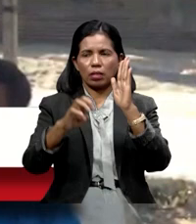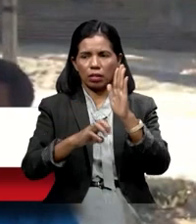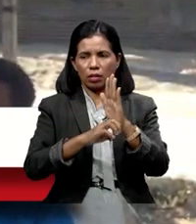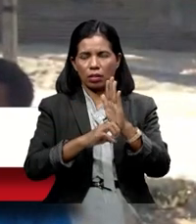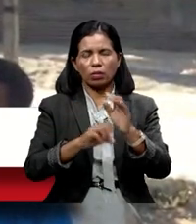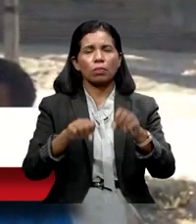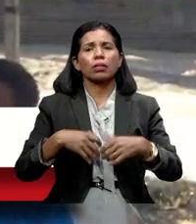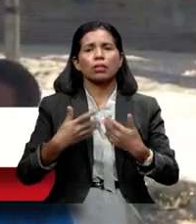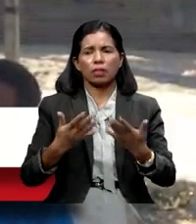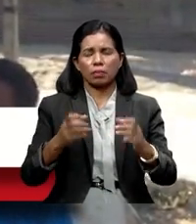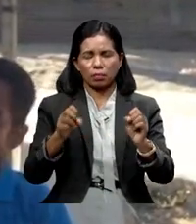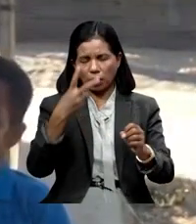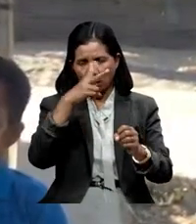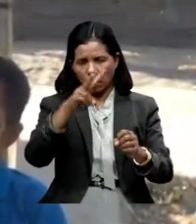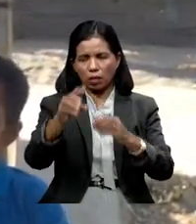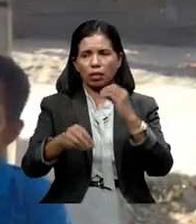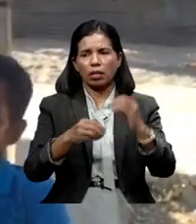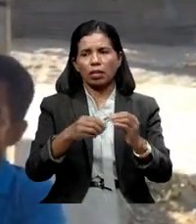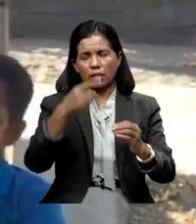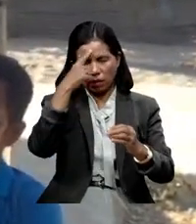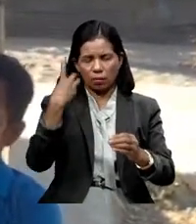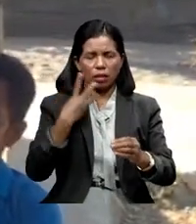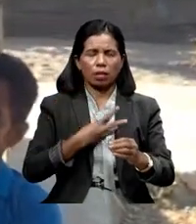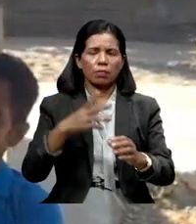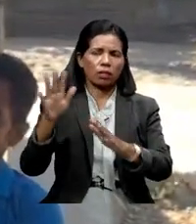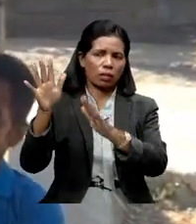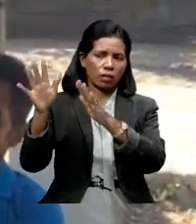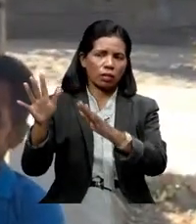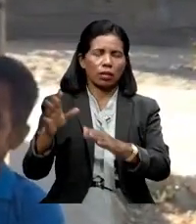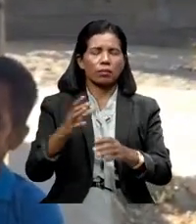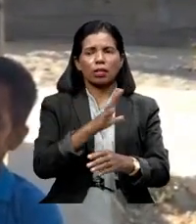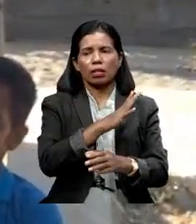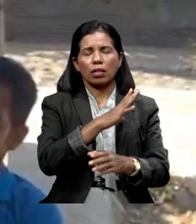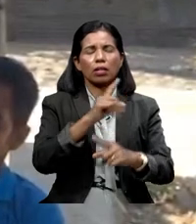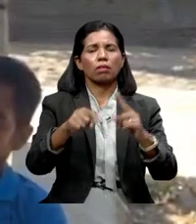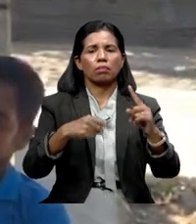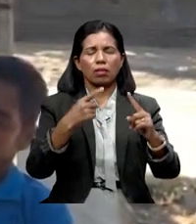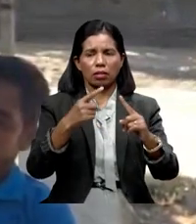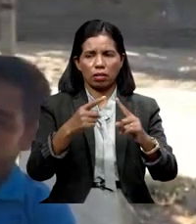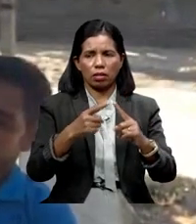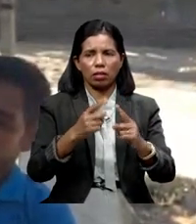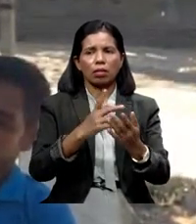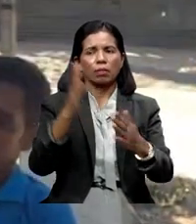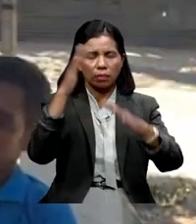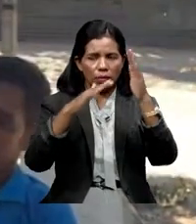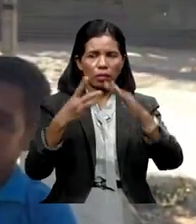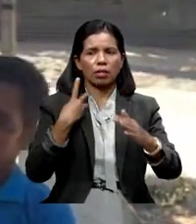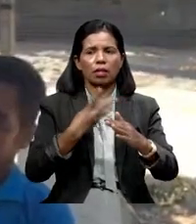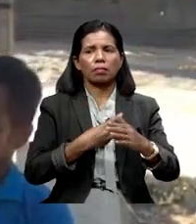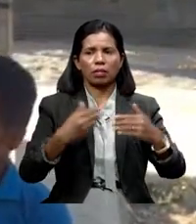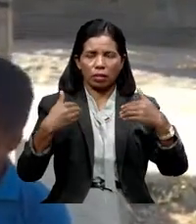prato bele kontrola kama ami ya base ami so gain baihira maka ya problem ami kar ya